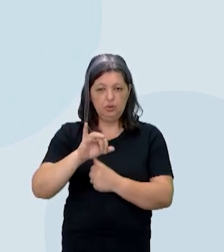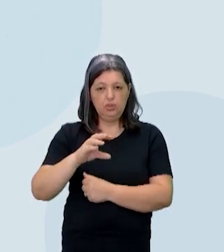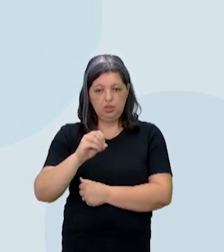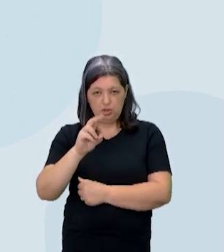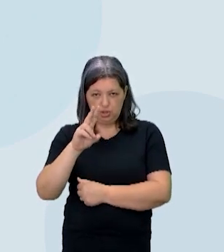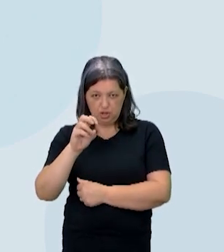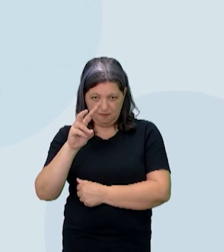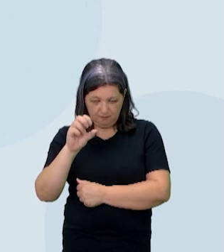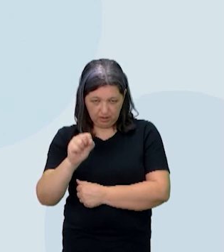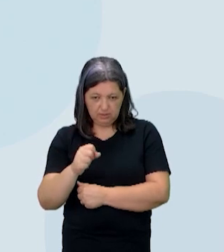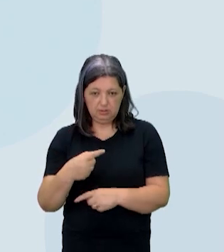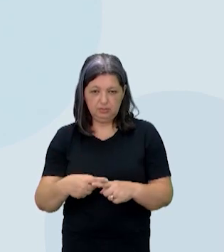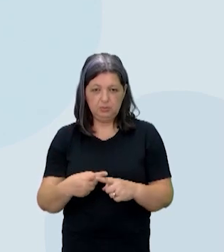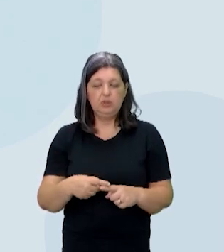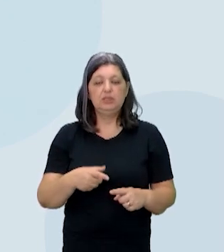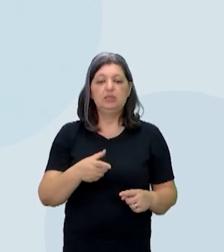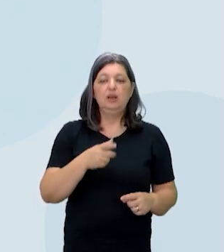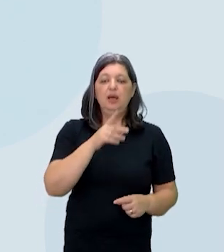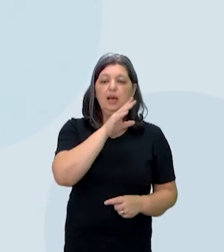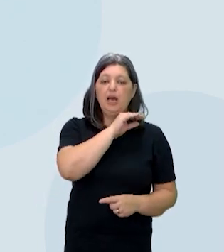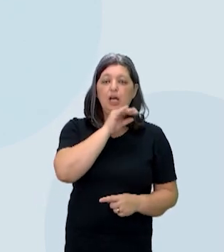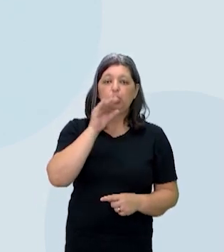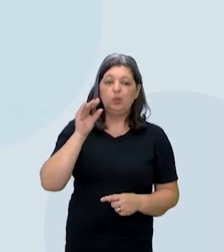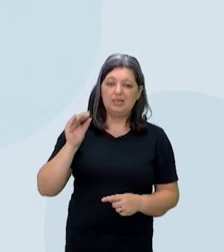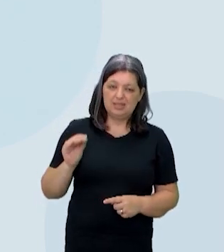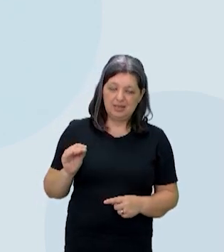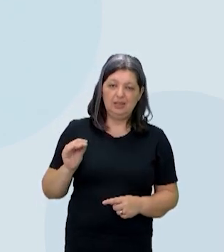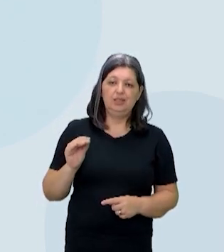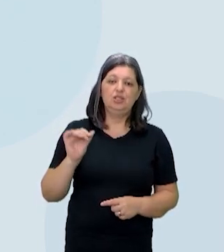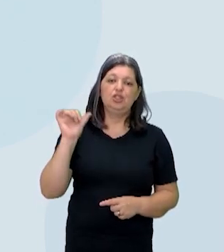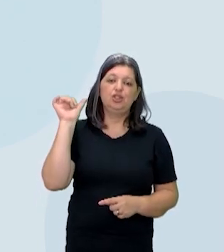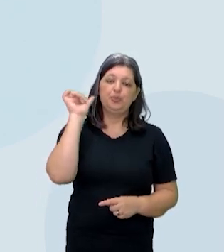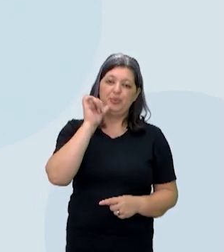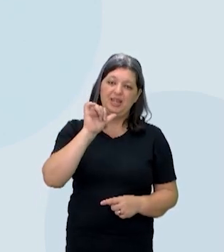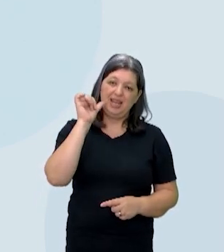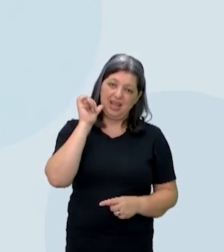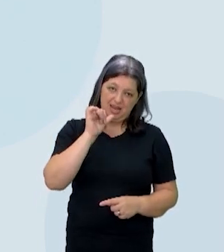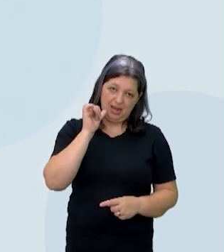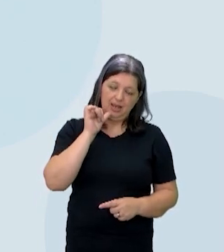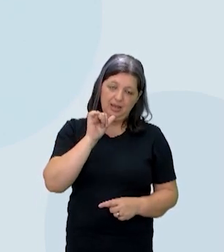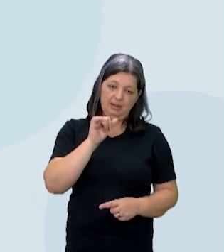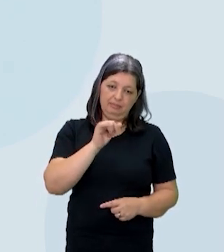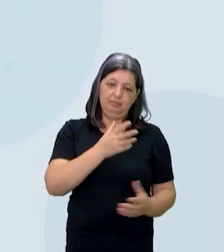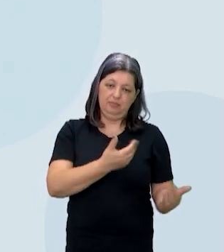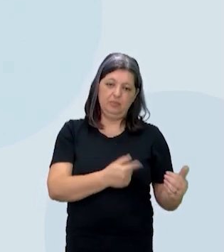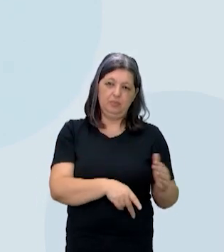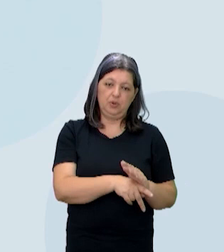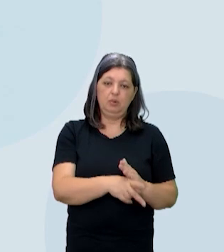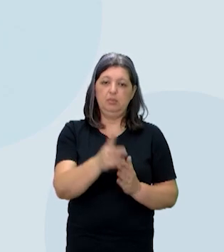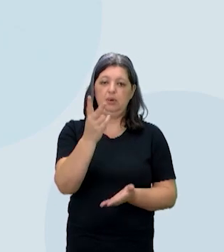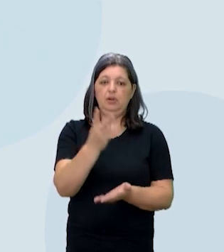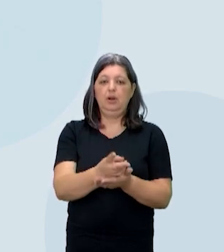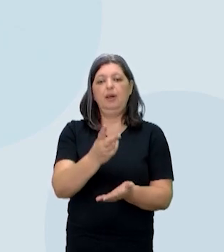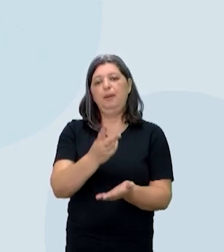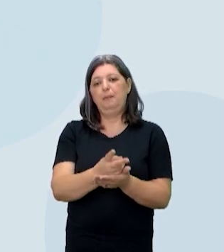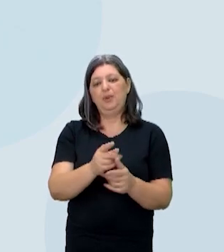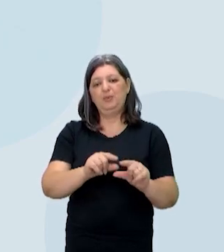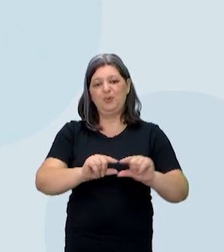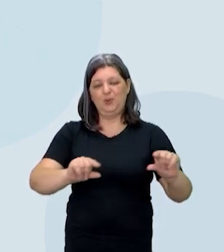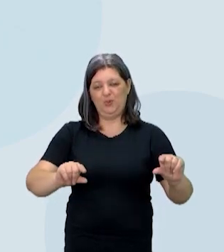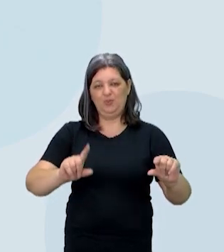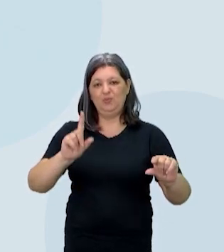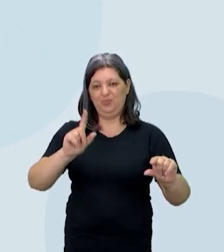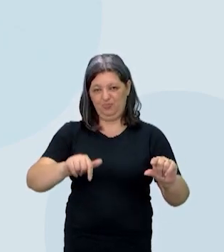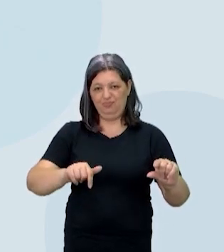do sexo feminino. Eu coloquei tanto garotas como adolescentes do sexo feminino da mesma cor, só para identificar